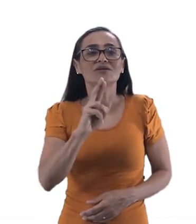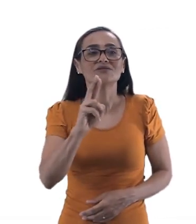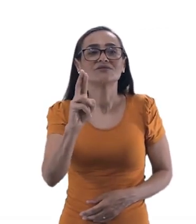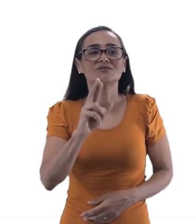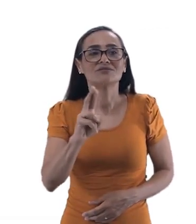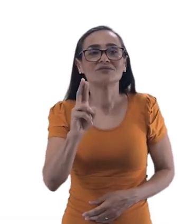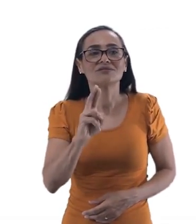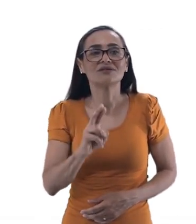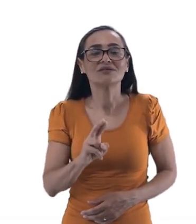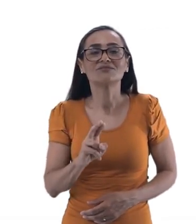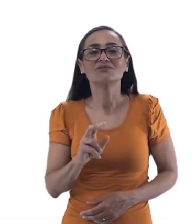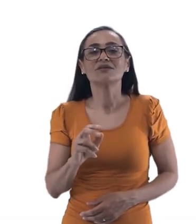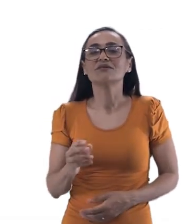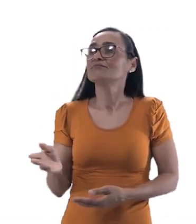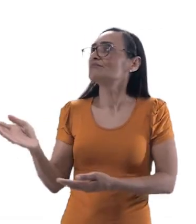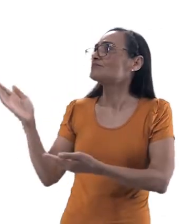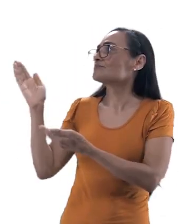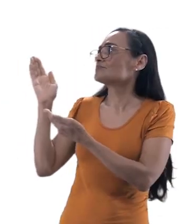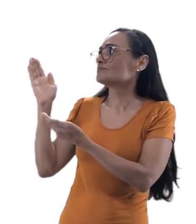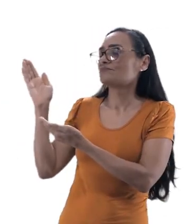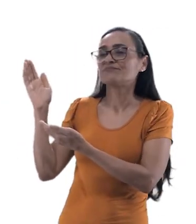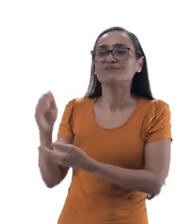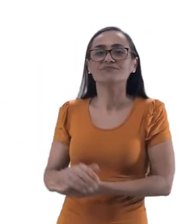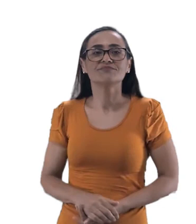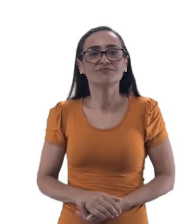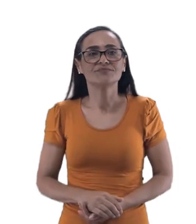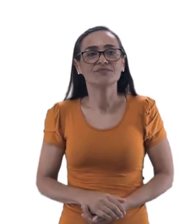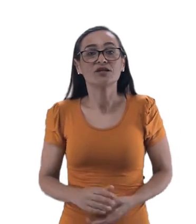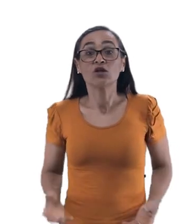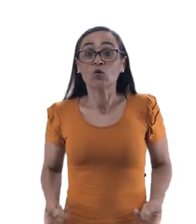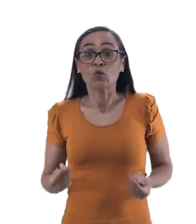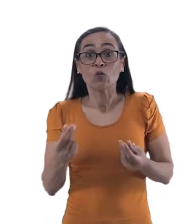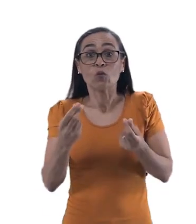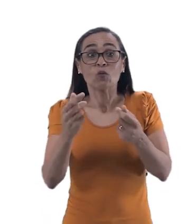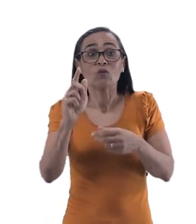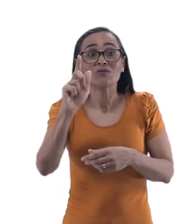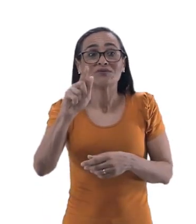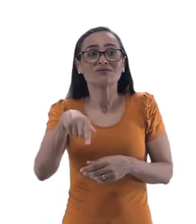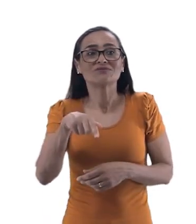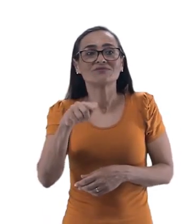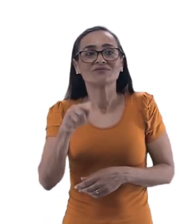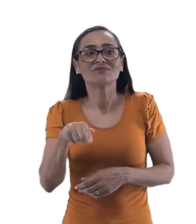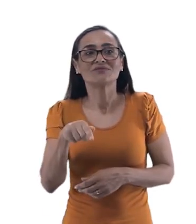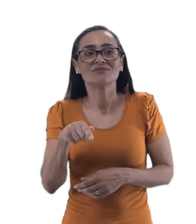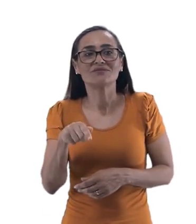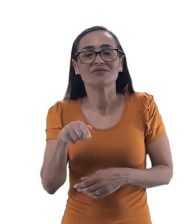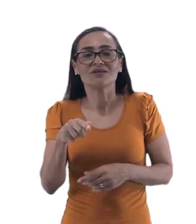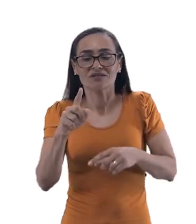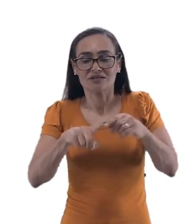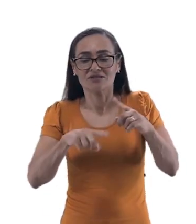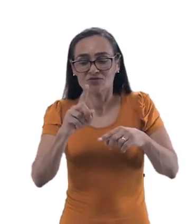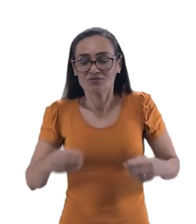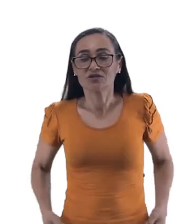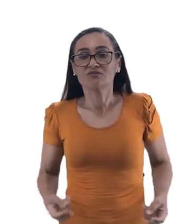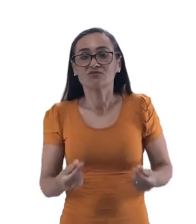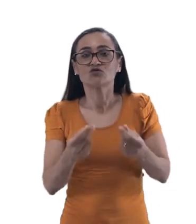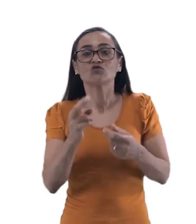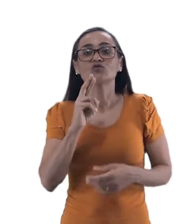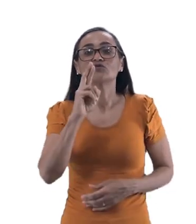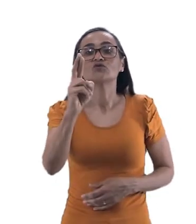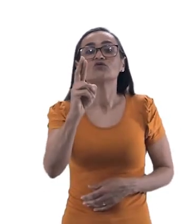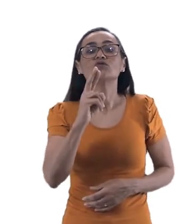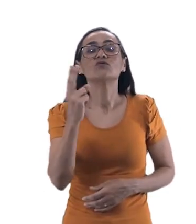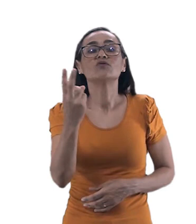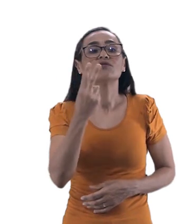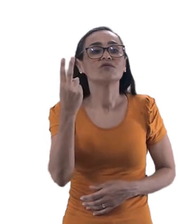essa atividade. Logo, o custo da atividade receber que vai chegar a esse objeto de